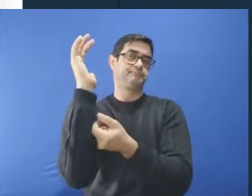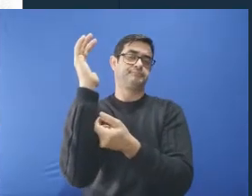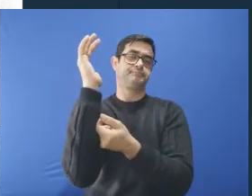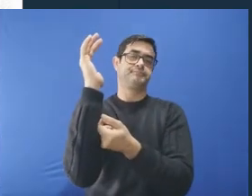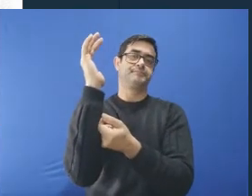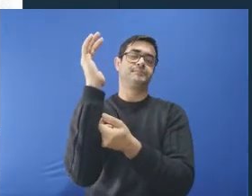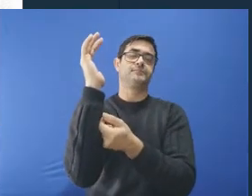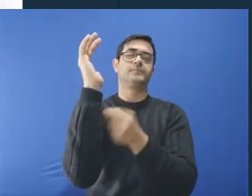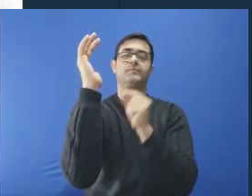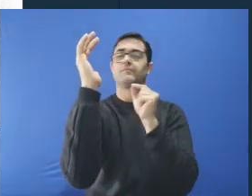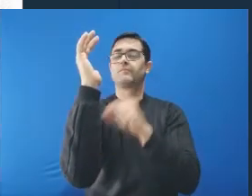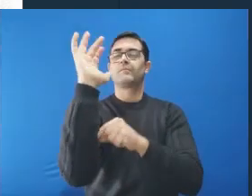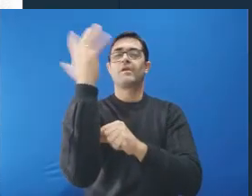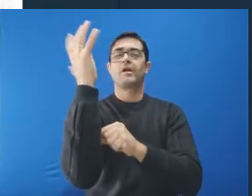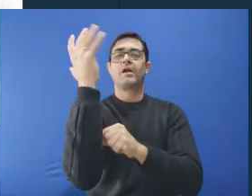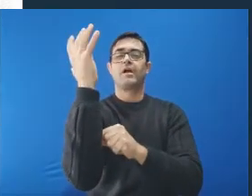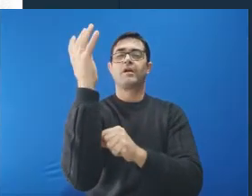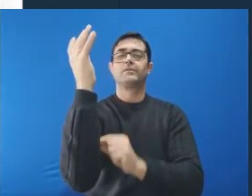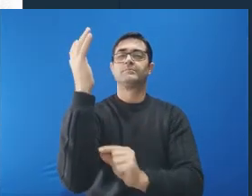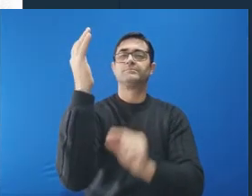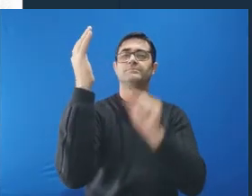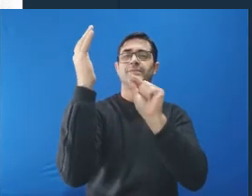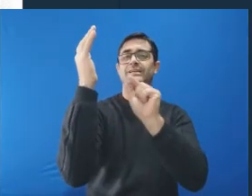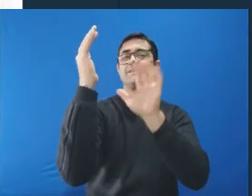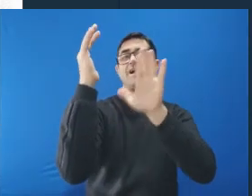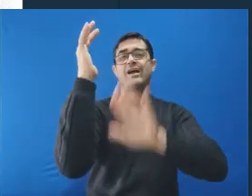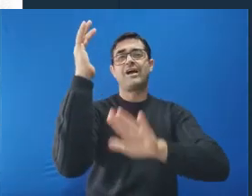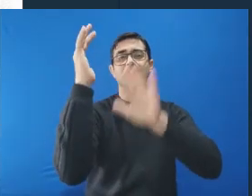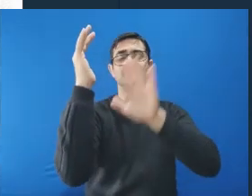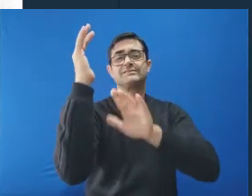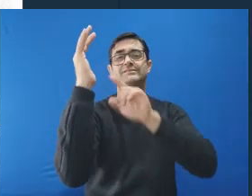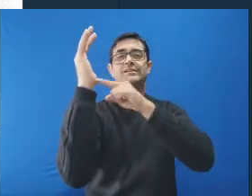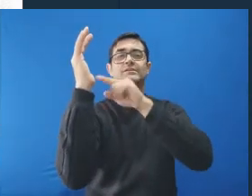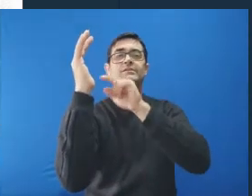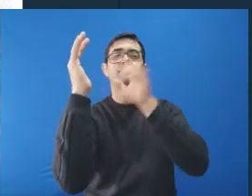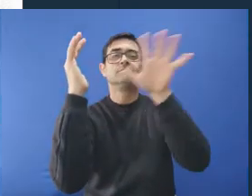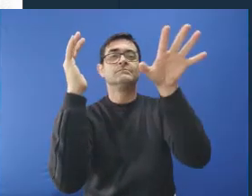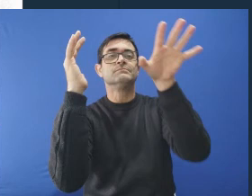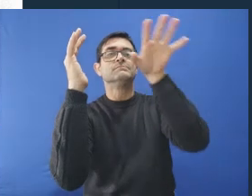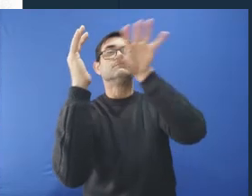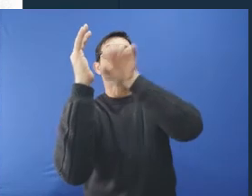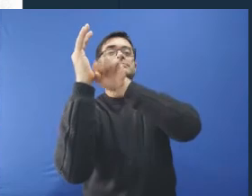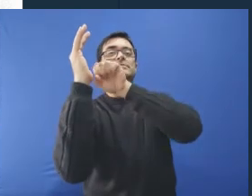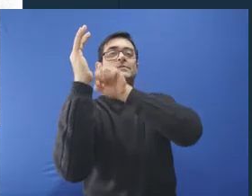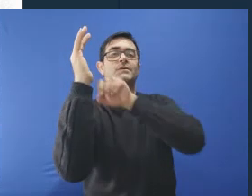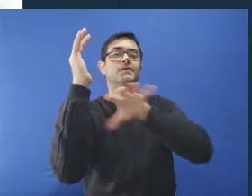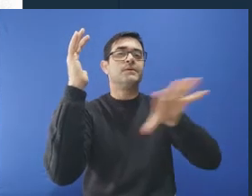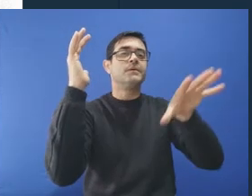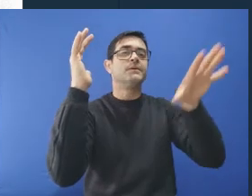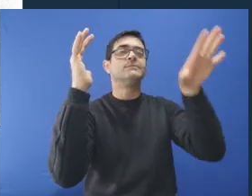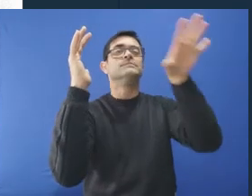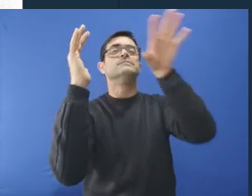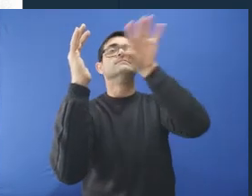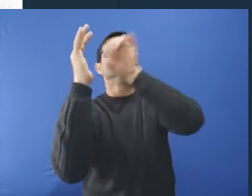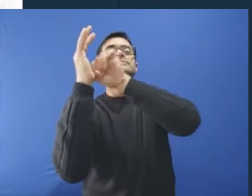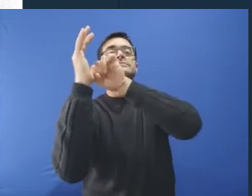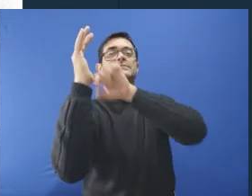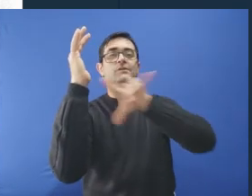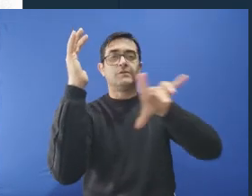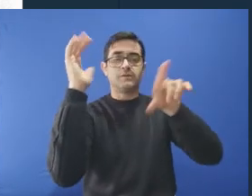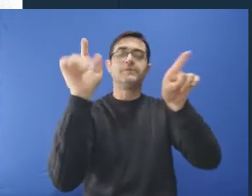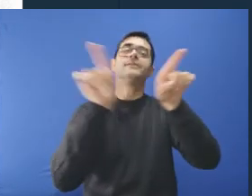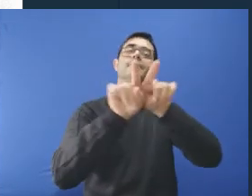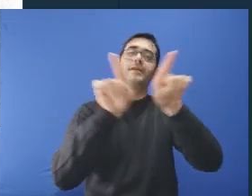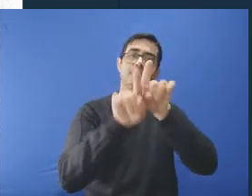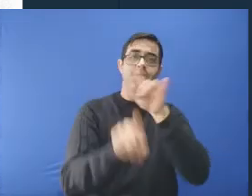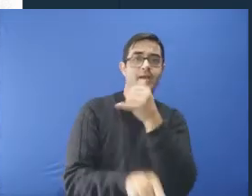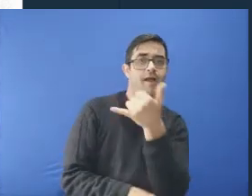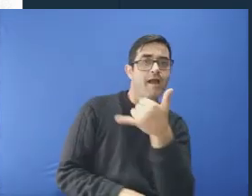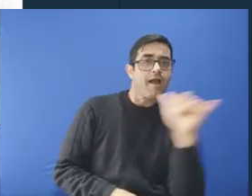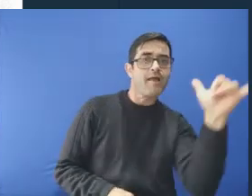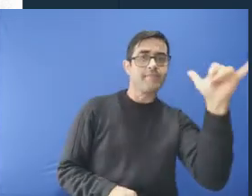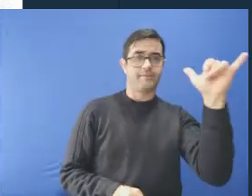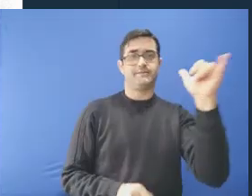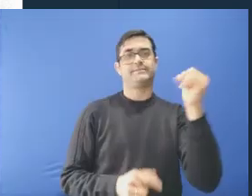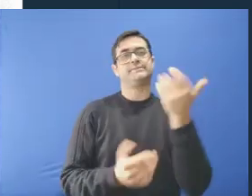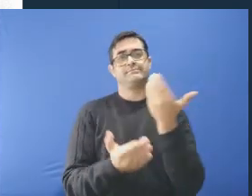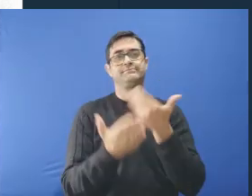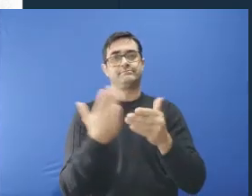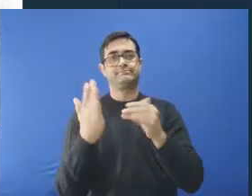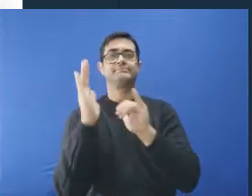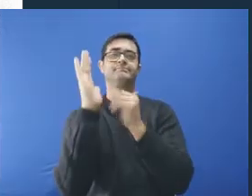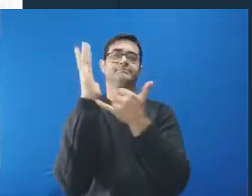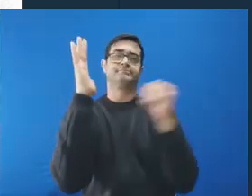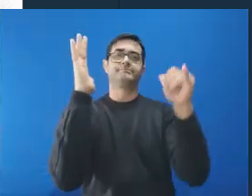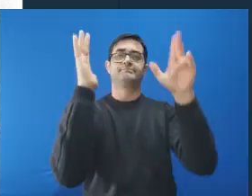essa energia. Como a gente já falou, ele tem que se organizar e para se organizar ele precisa gastar energia. e